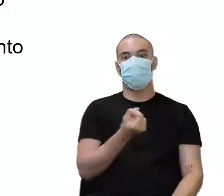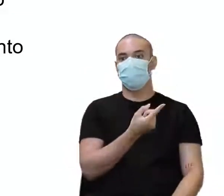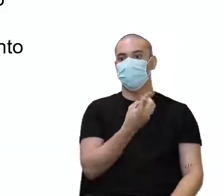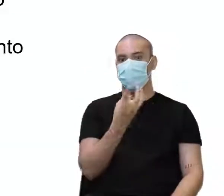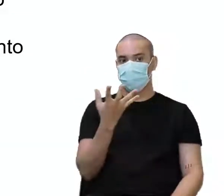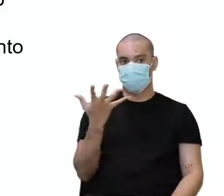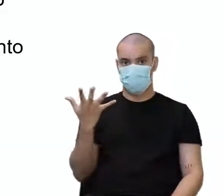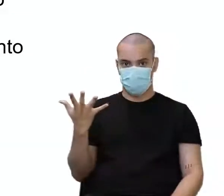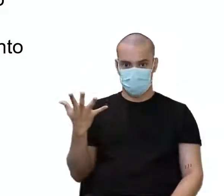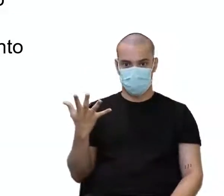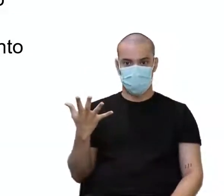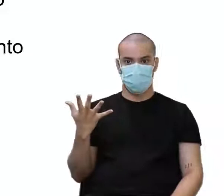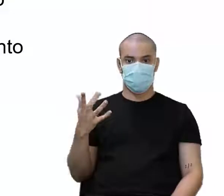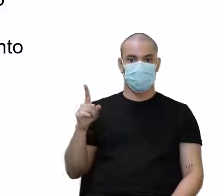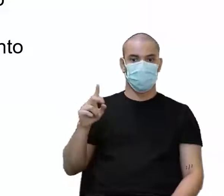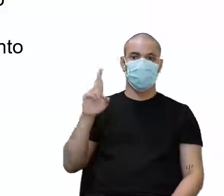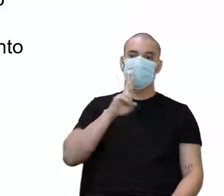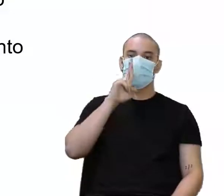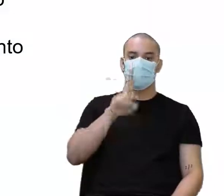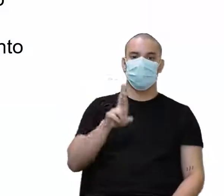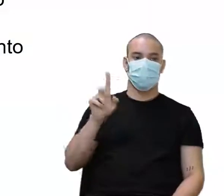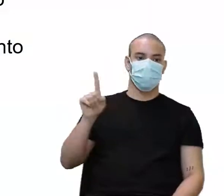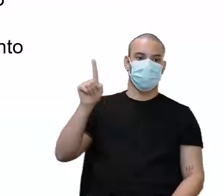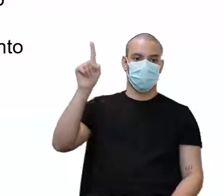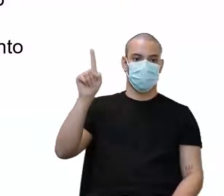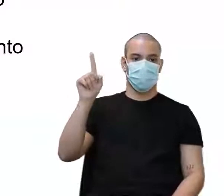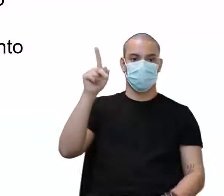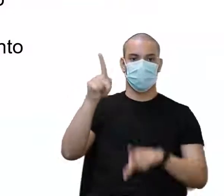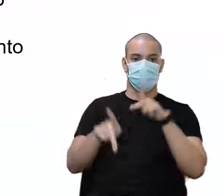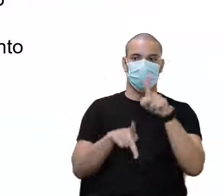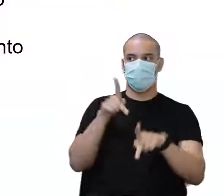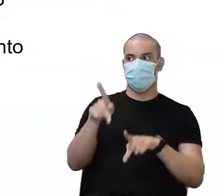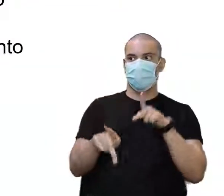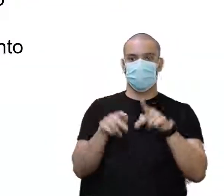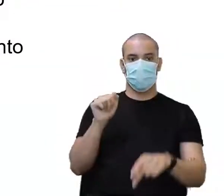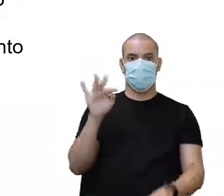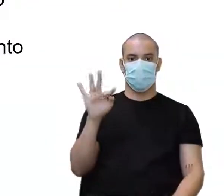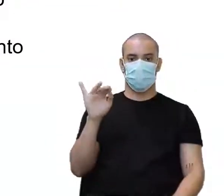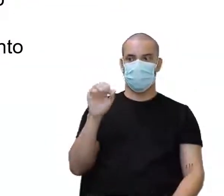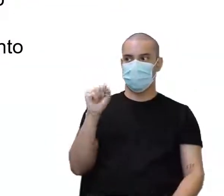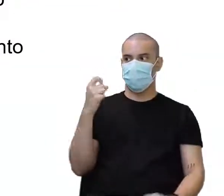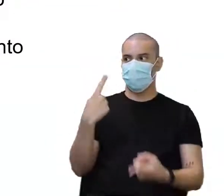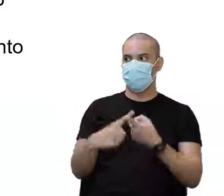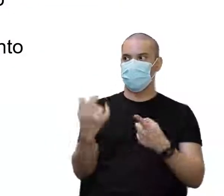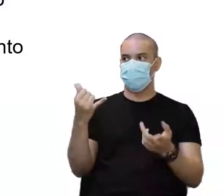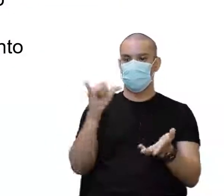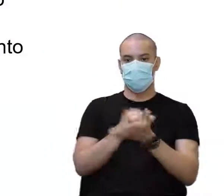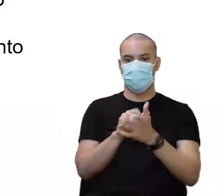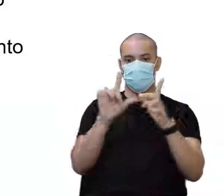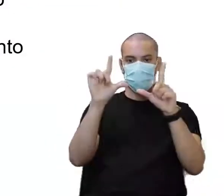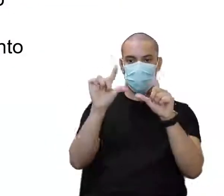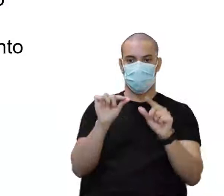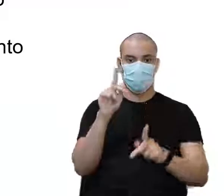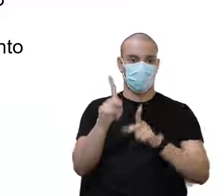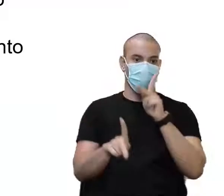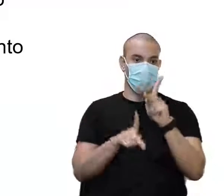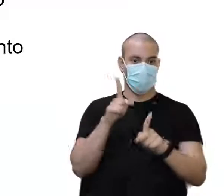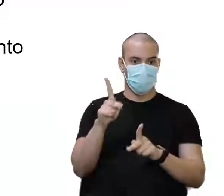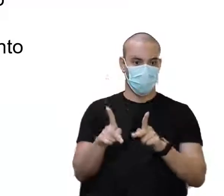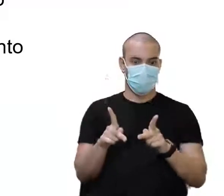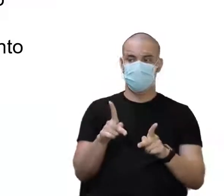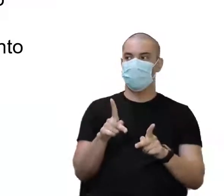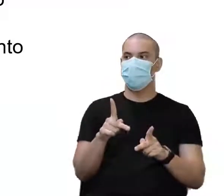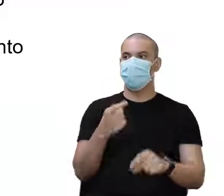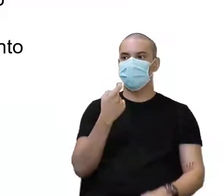quantidade, então, olha lá a nossa resposta, da população de atuns em consequência da diminuição da população de